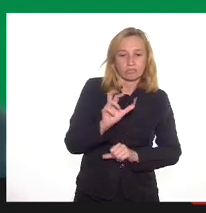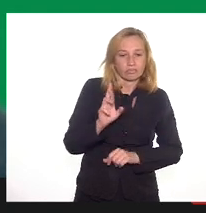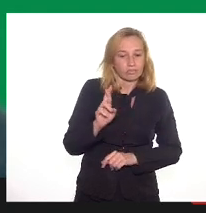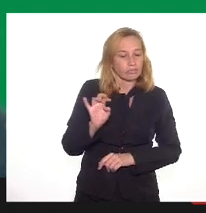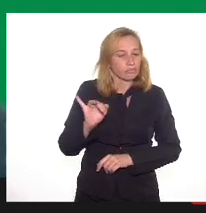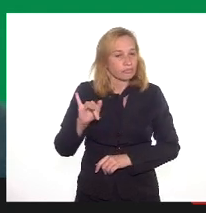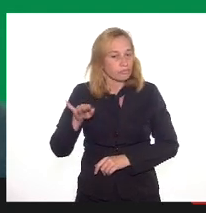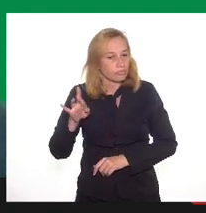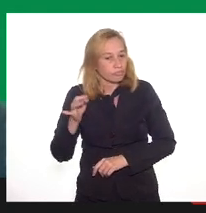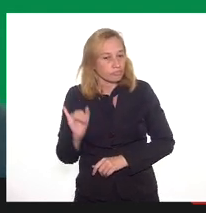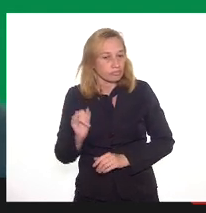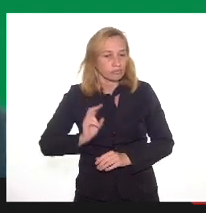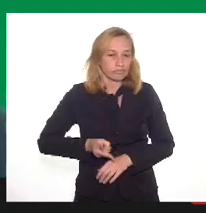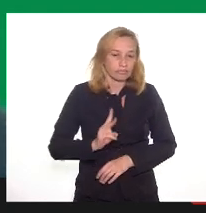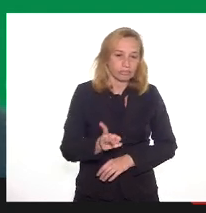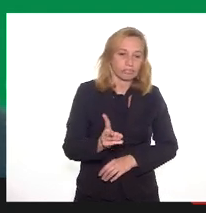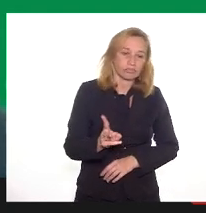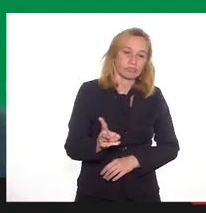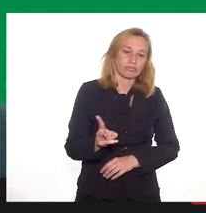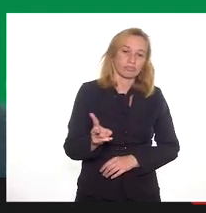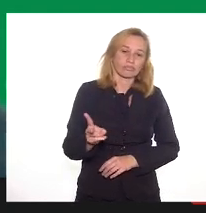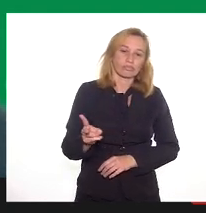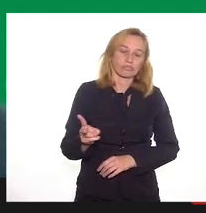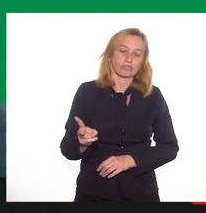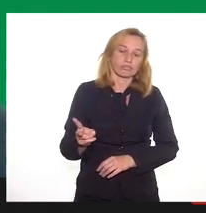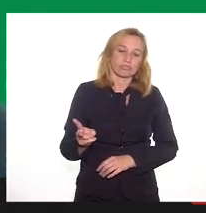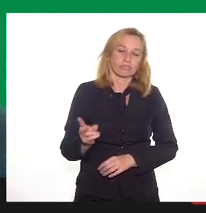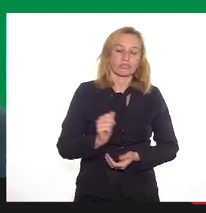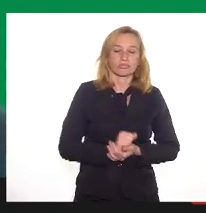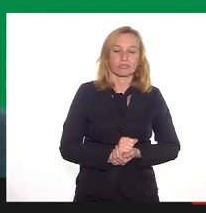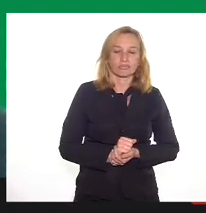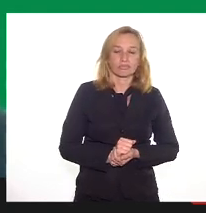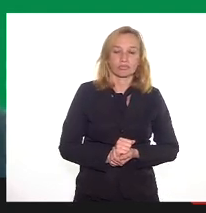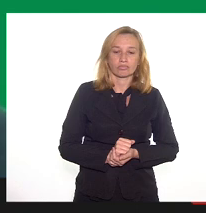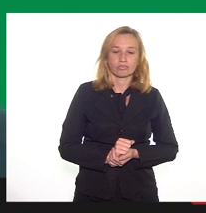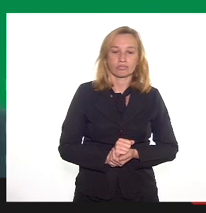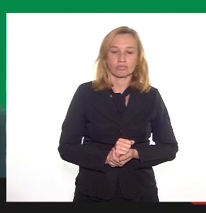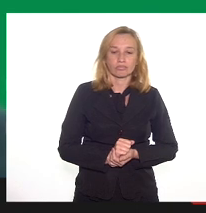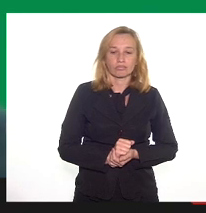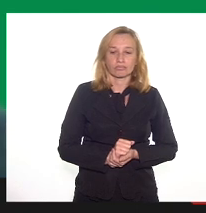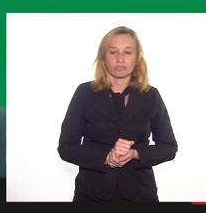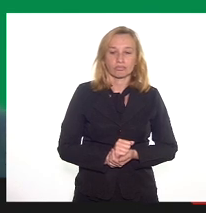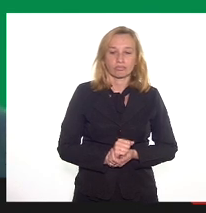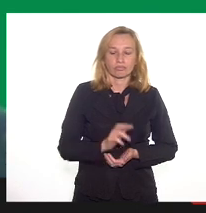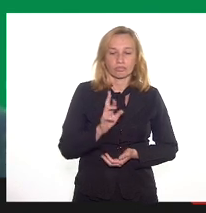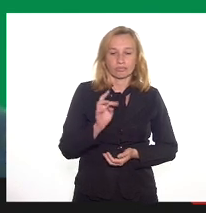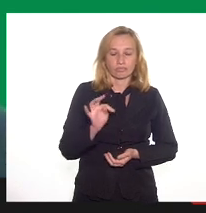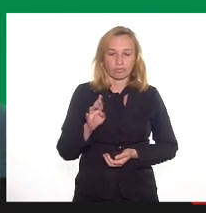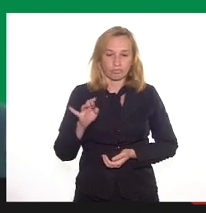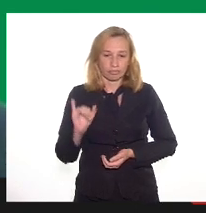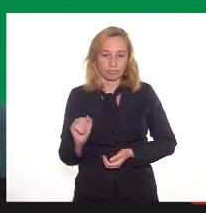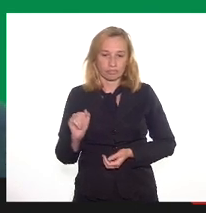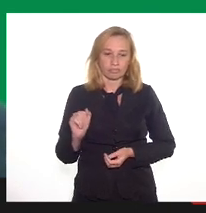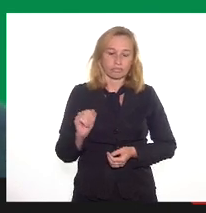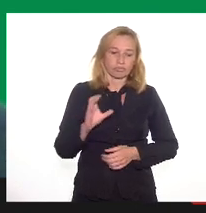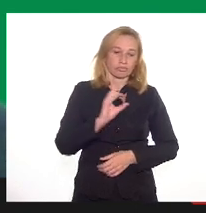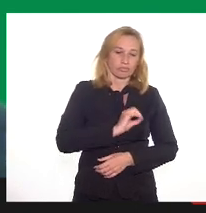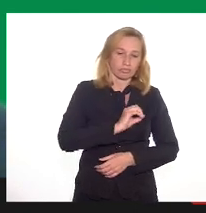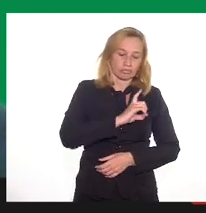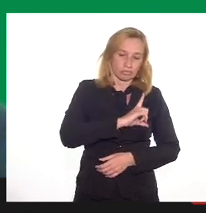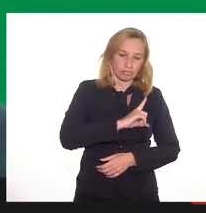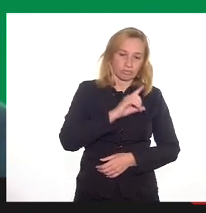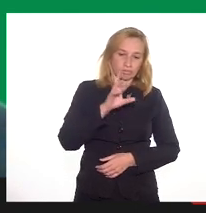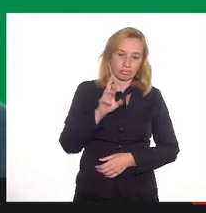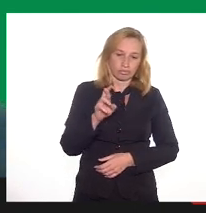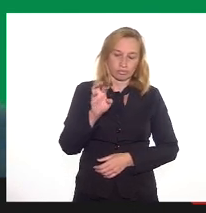vão permanecer no nosso portfólio, entre elas a refinaria de Caxias. Então, a Reduc